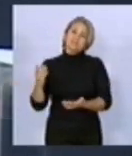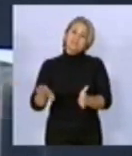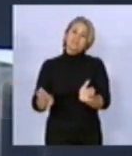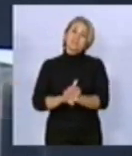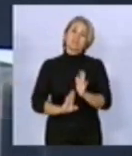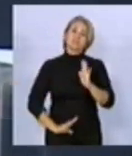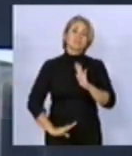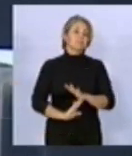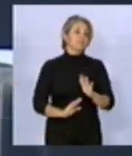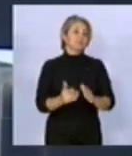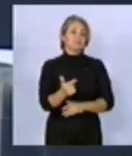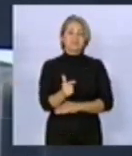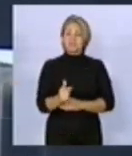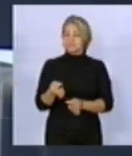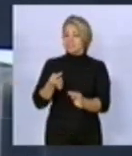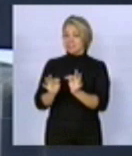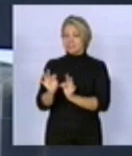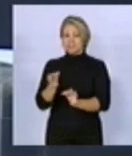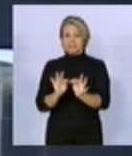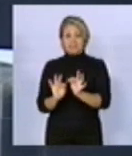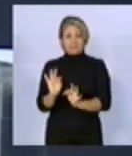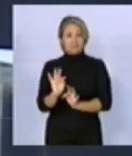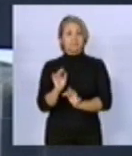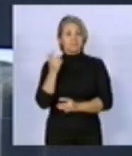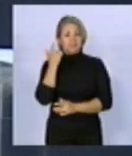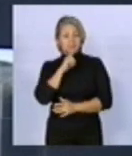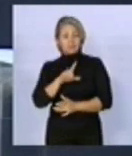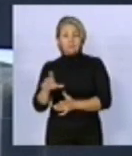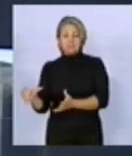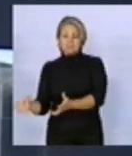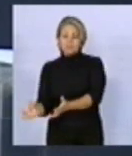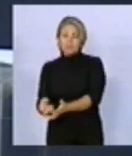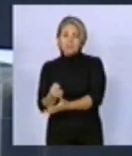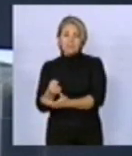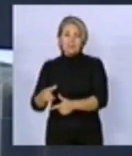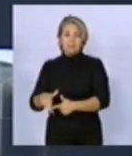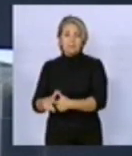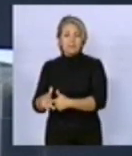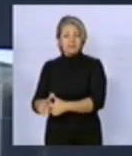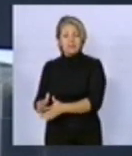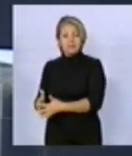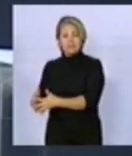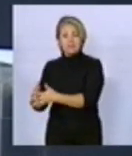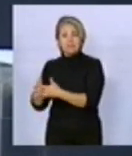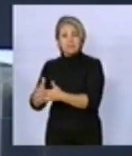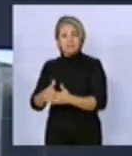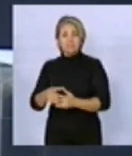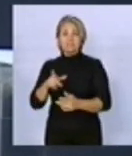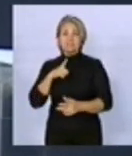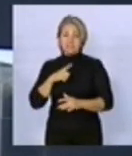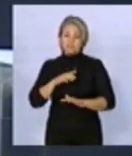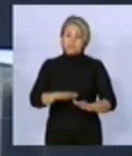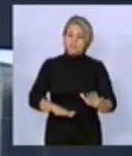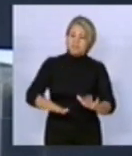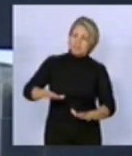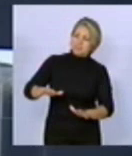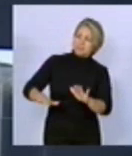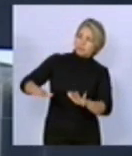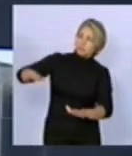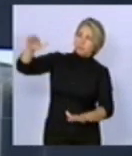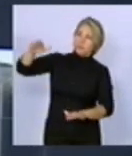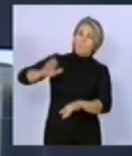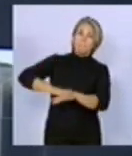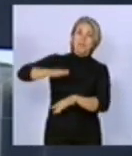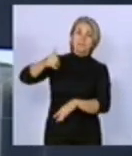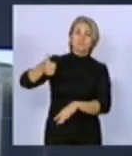onde não há tecnologia para acolher mecanicamente acima de inclinações com mais de 2 graus